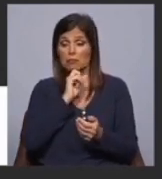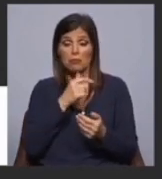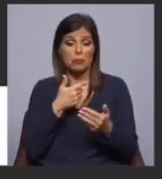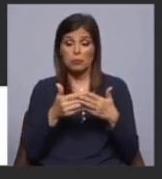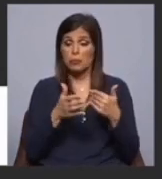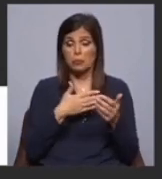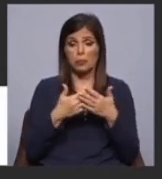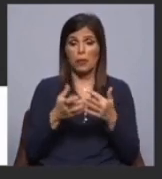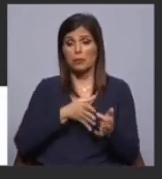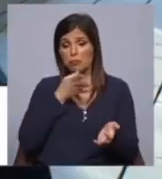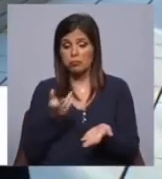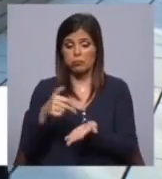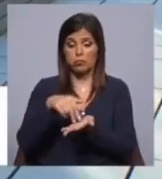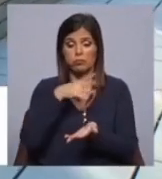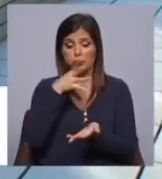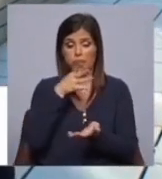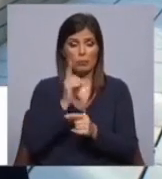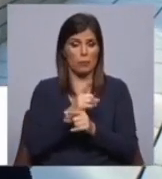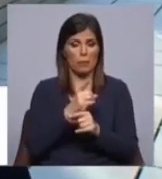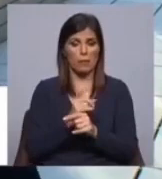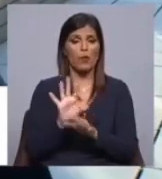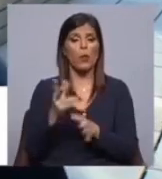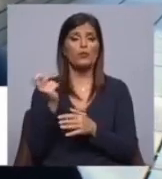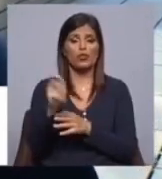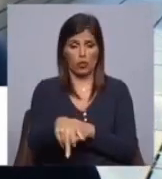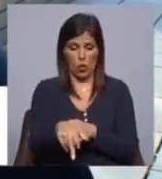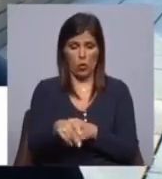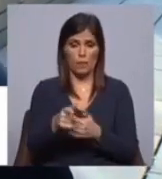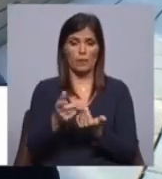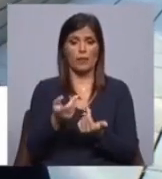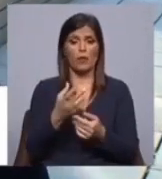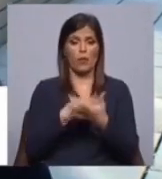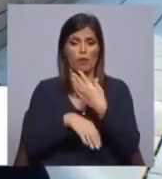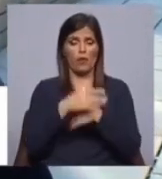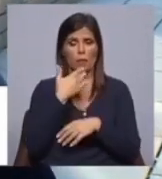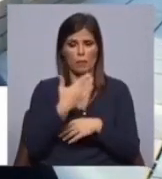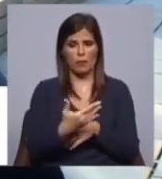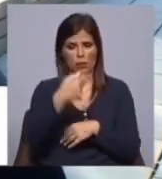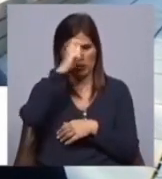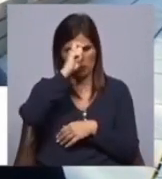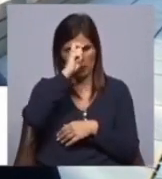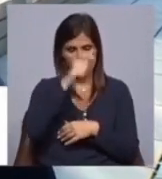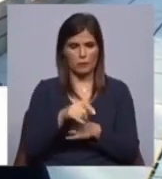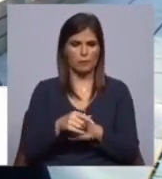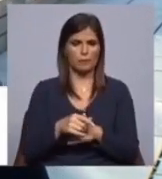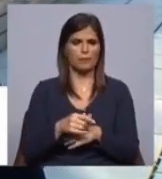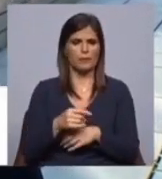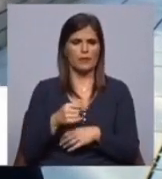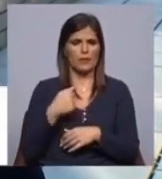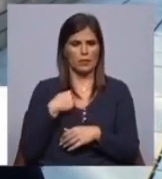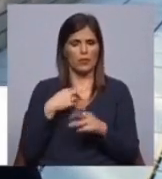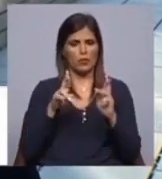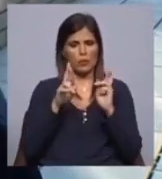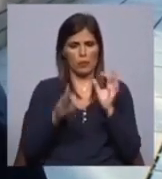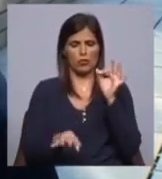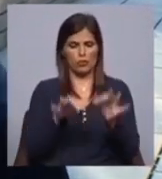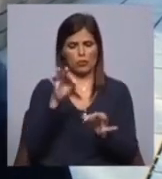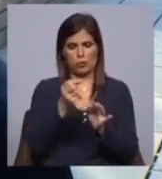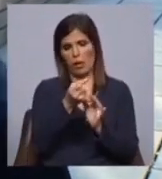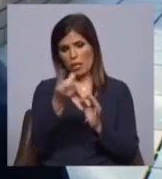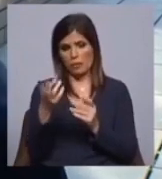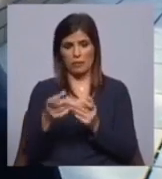é impeditiva. O homem chega lá e não se lembra. O advogado de Salgado não se lembra de nada. Respeito. E portanto, respeito. O que eu espero dos